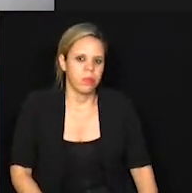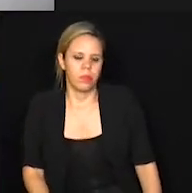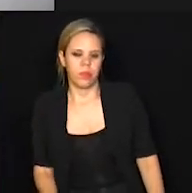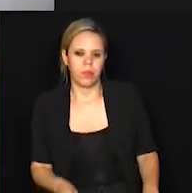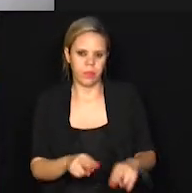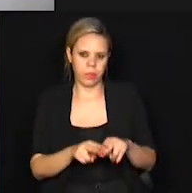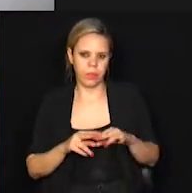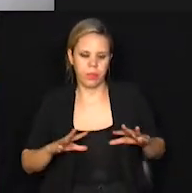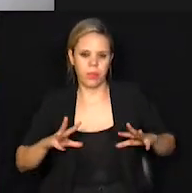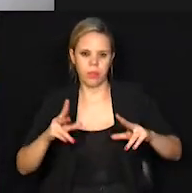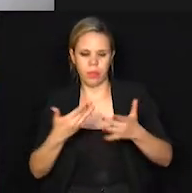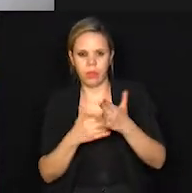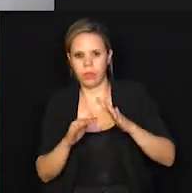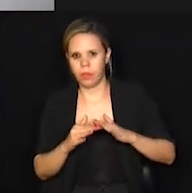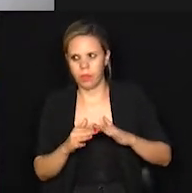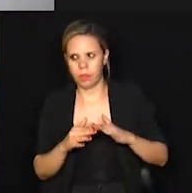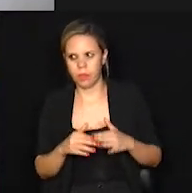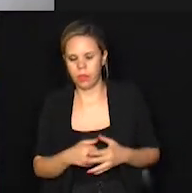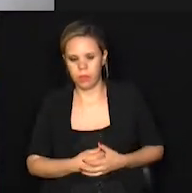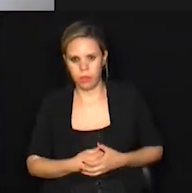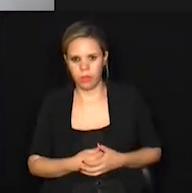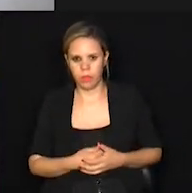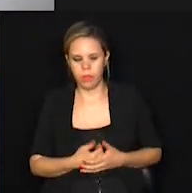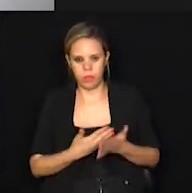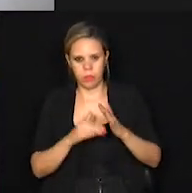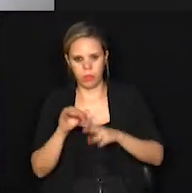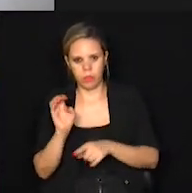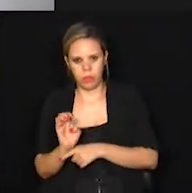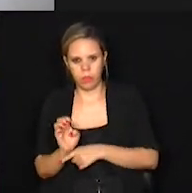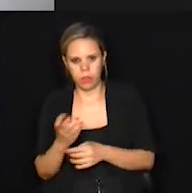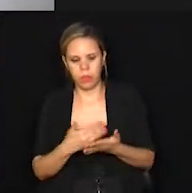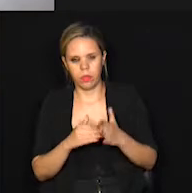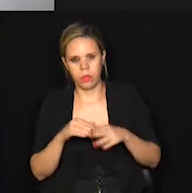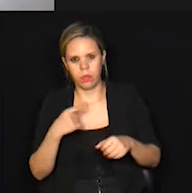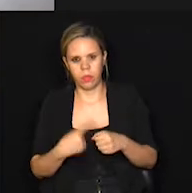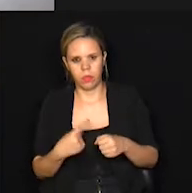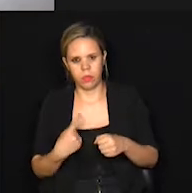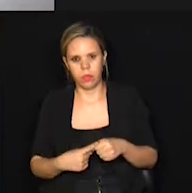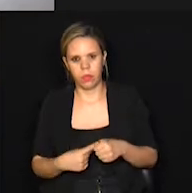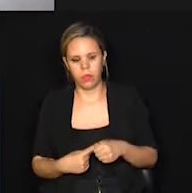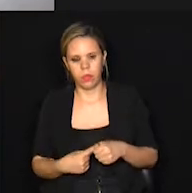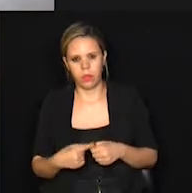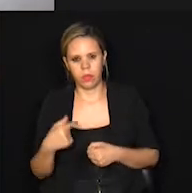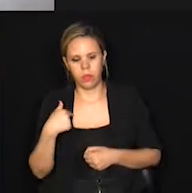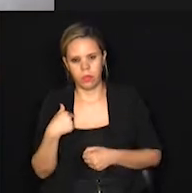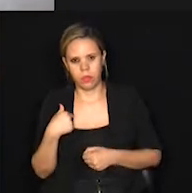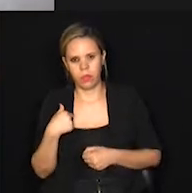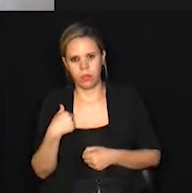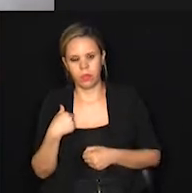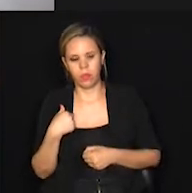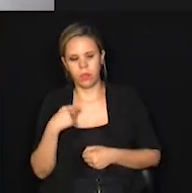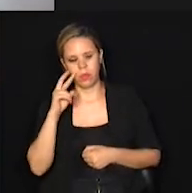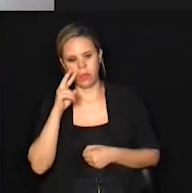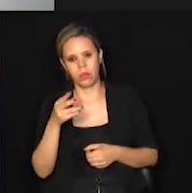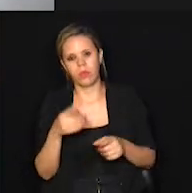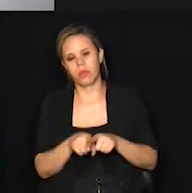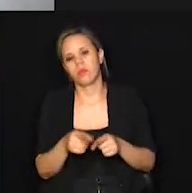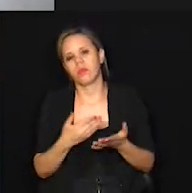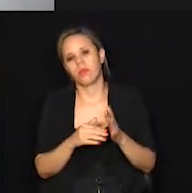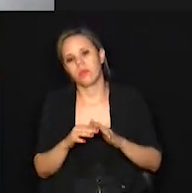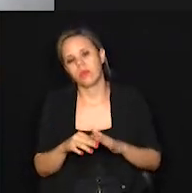isso, todas as escolas, escola estadual, escola municipal, escolas que eu vejo também,